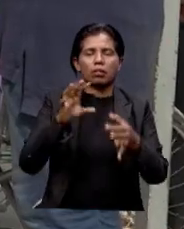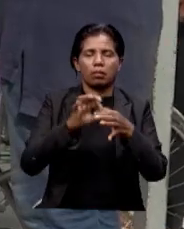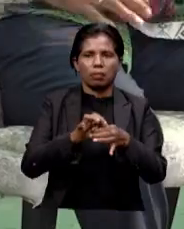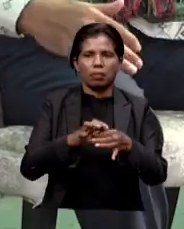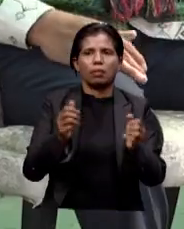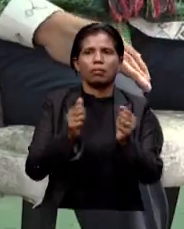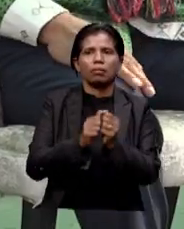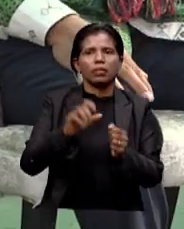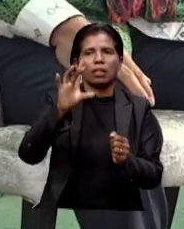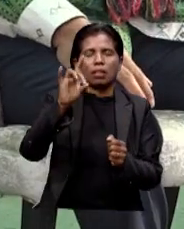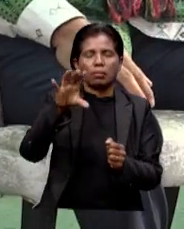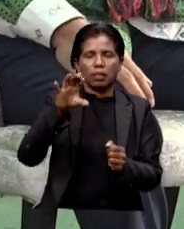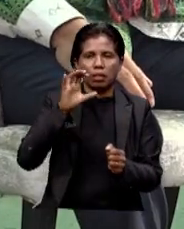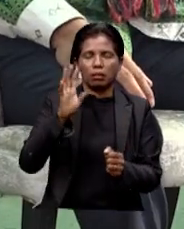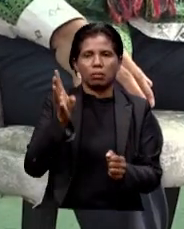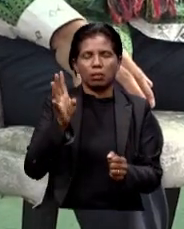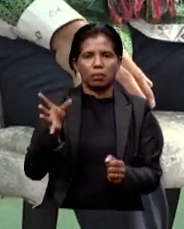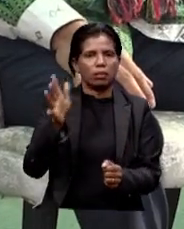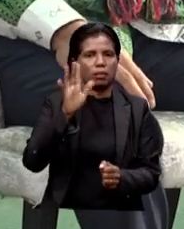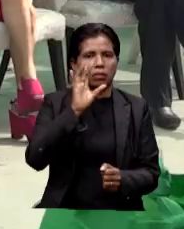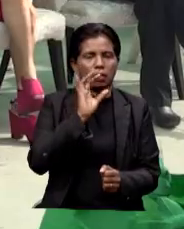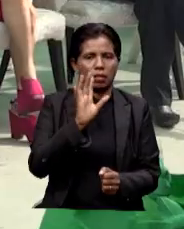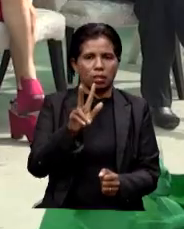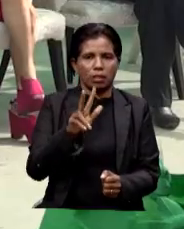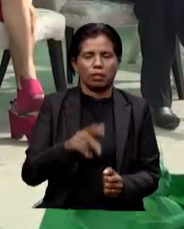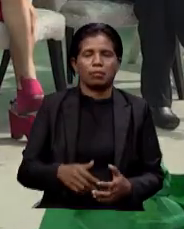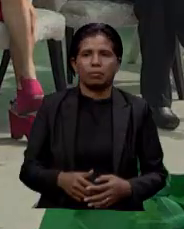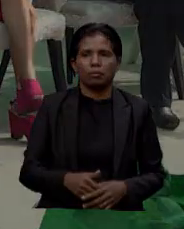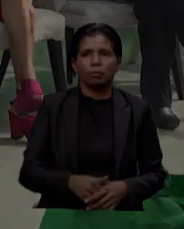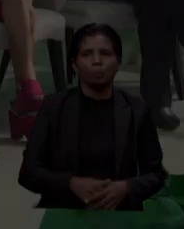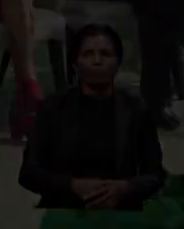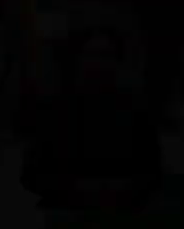atus walu lima nulo resin tolu. Juliana Pereira, Tito Silva, Jemen.